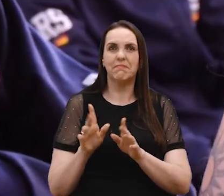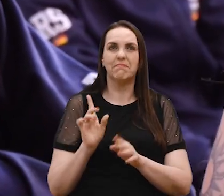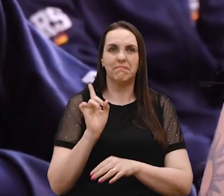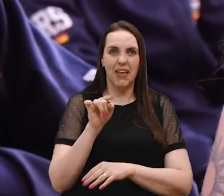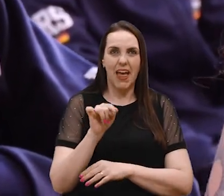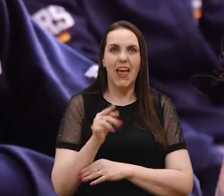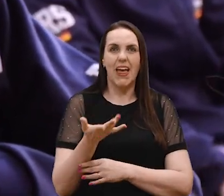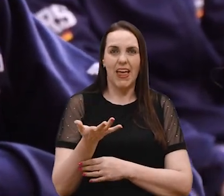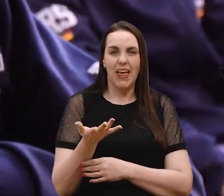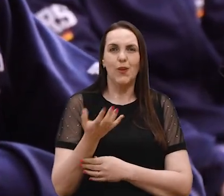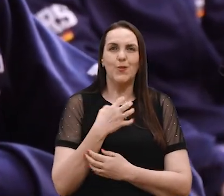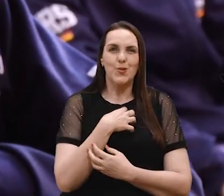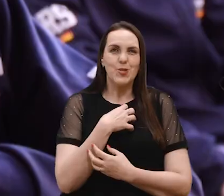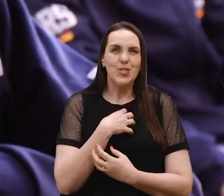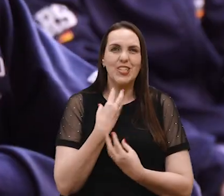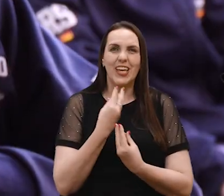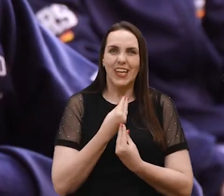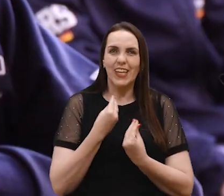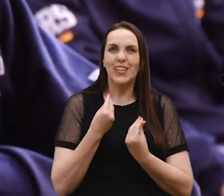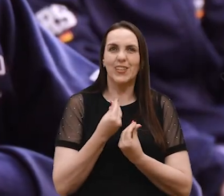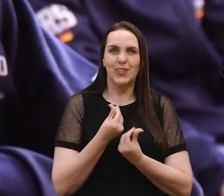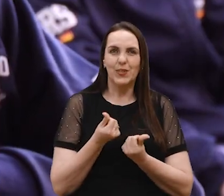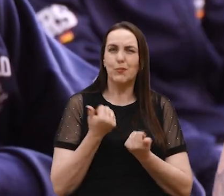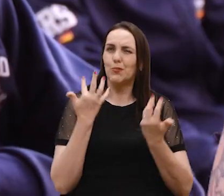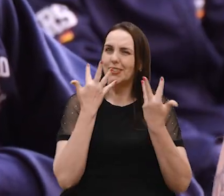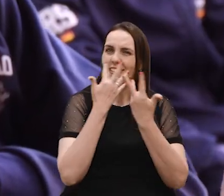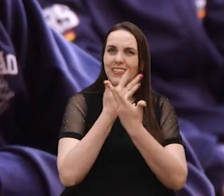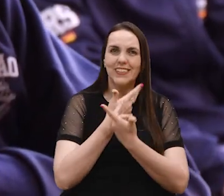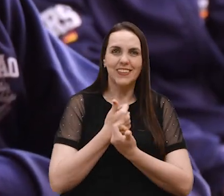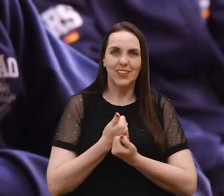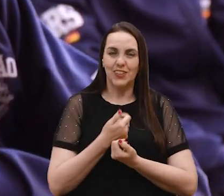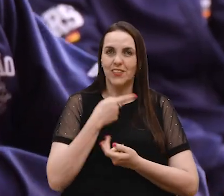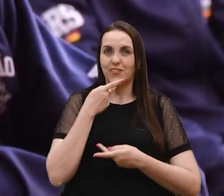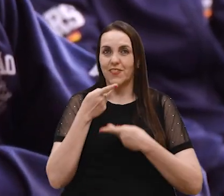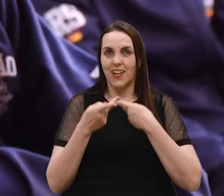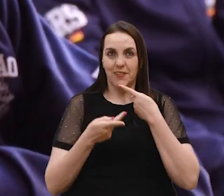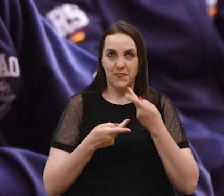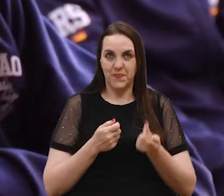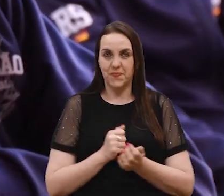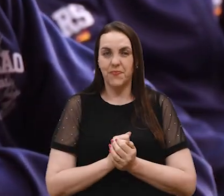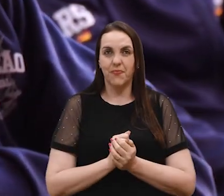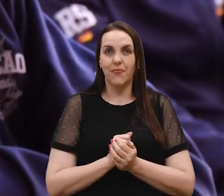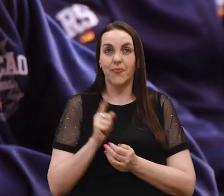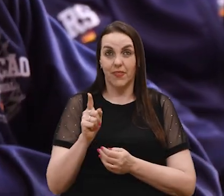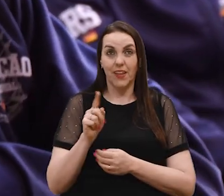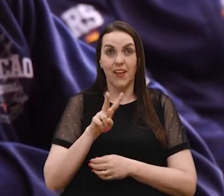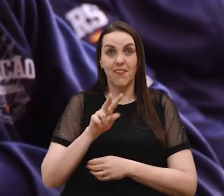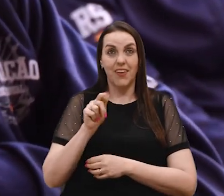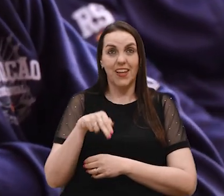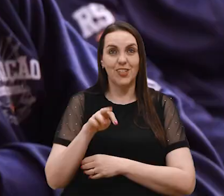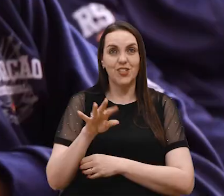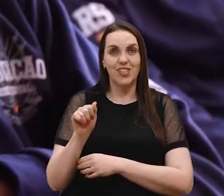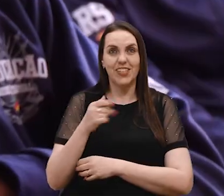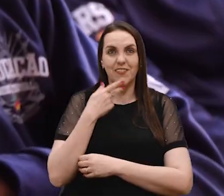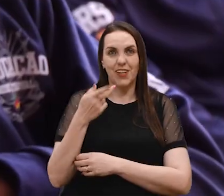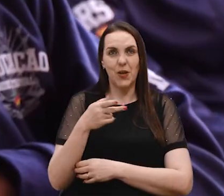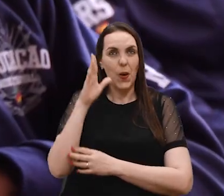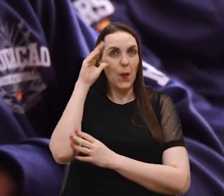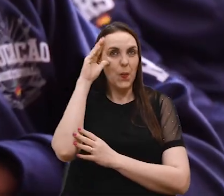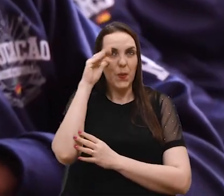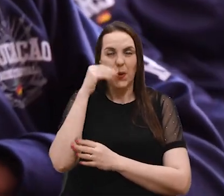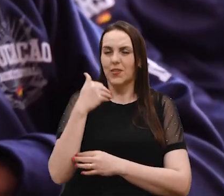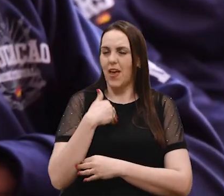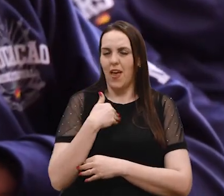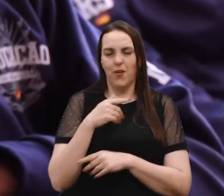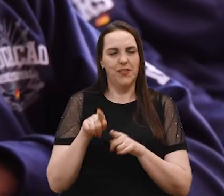eu acho que ela tem um jeito muito bonito assim de ser falado. Foi o que a Valentina disse, a gente tem essa